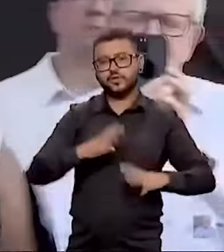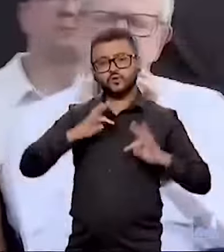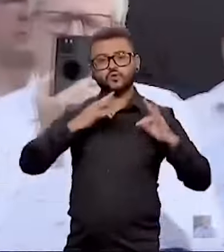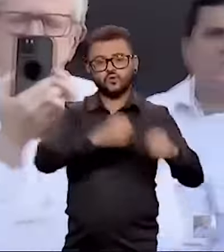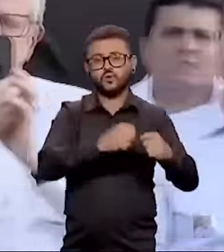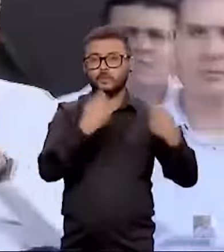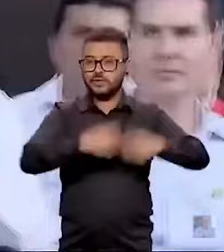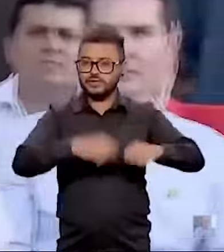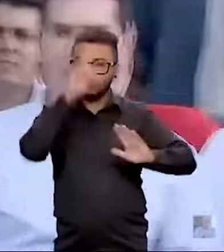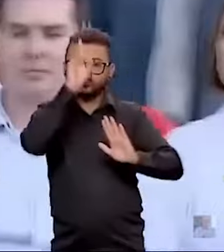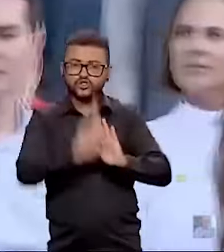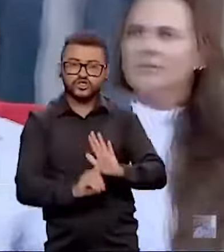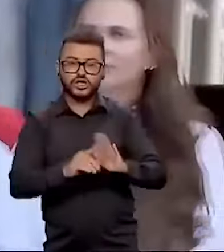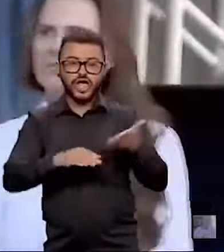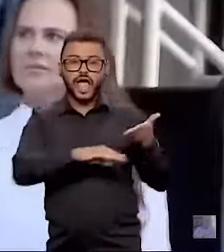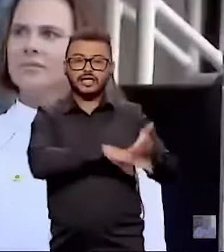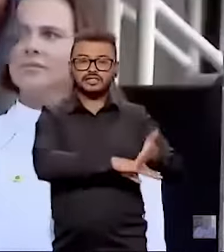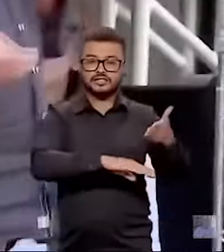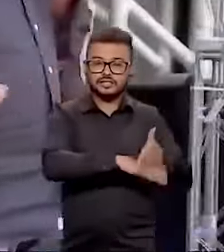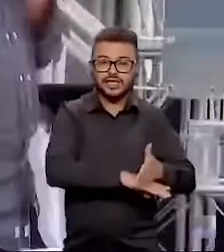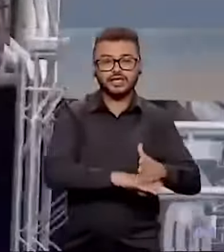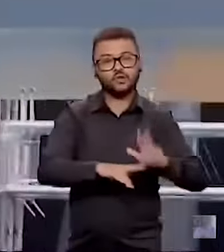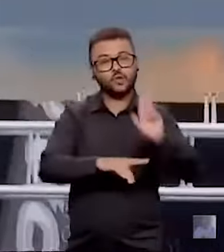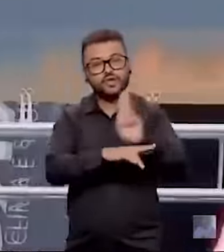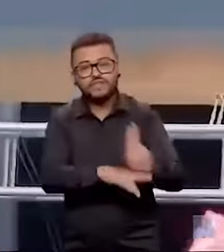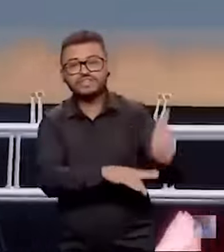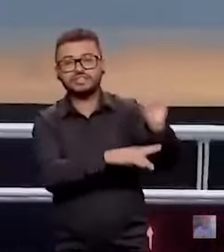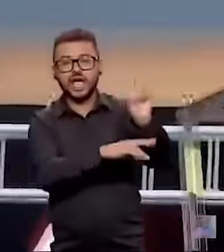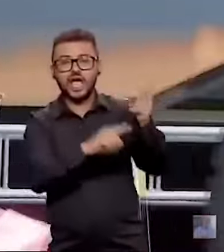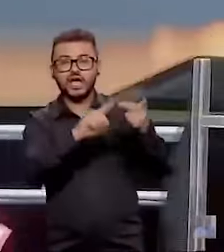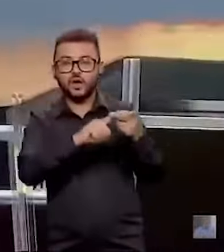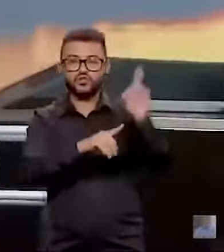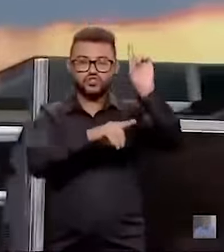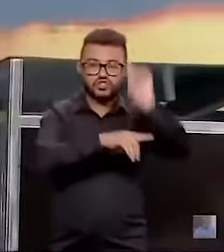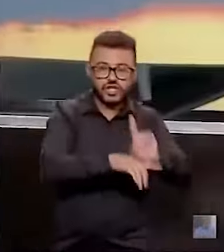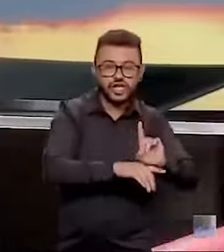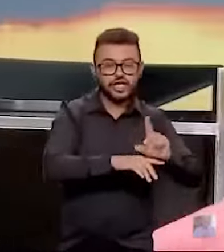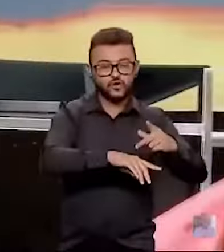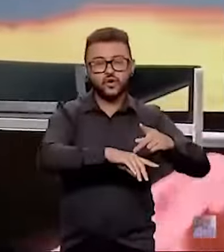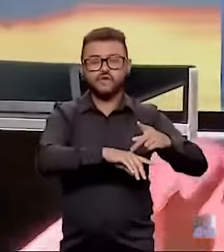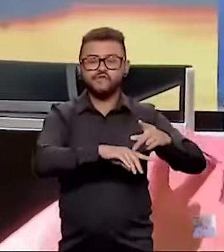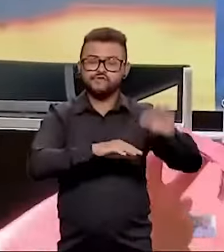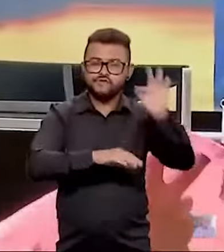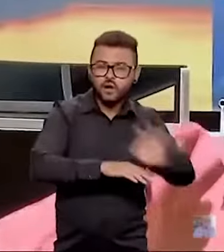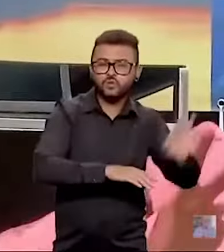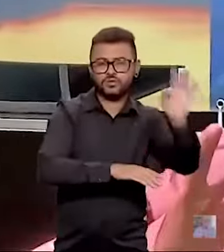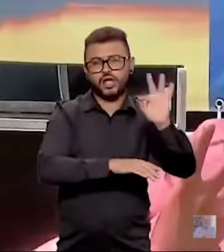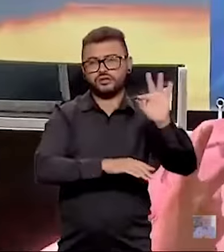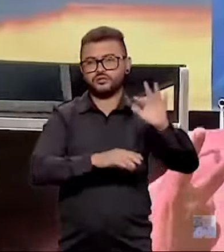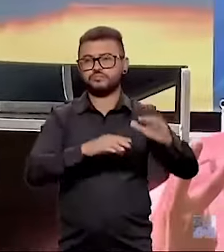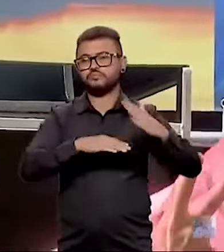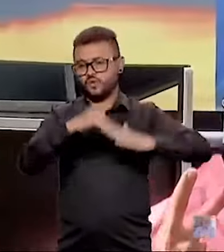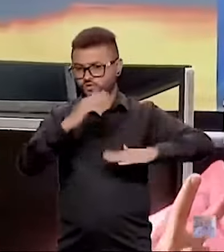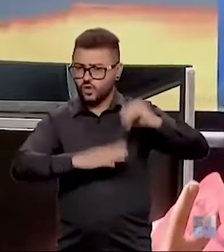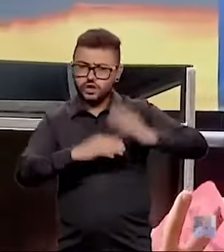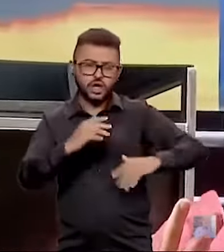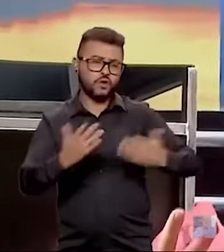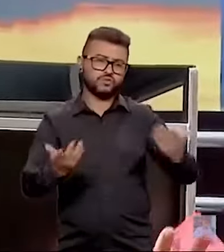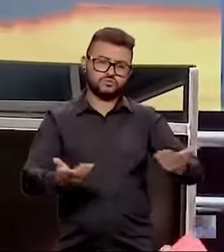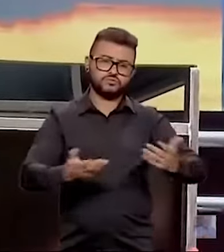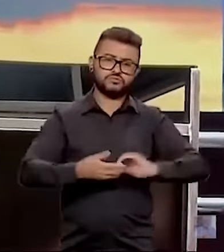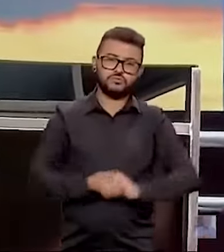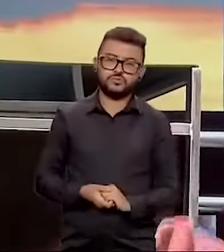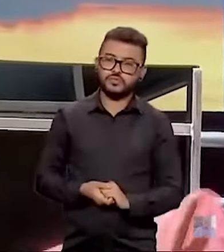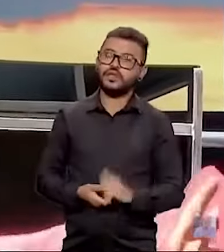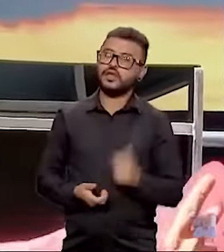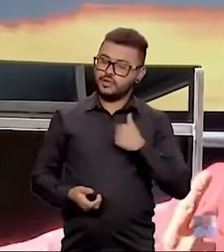E todo mundo tem o direito de ter acesso a uma universidade ou a um curso profissional.